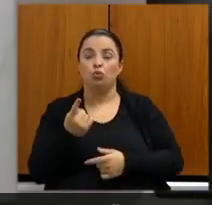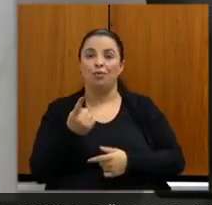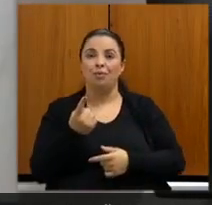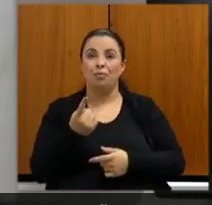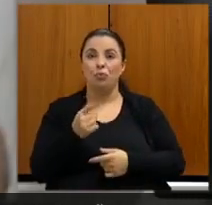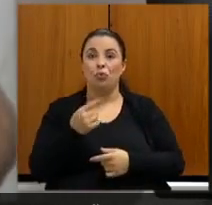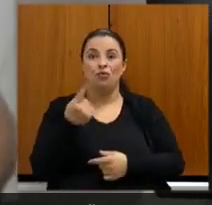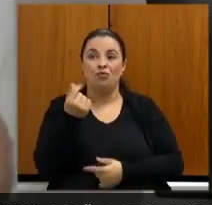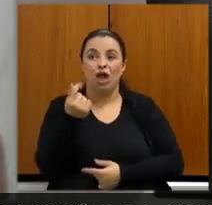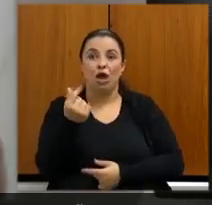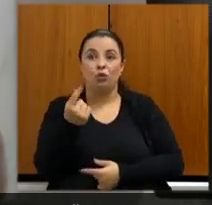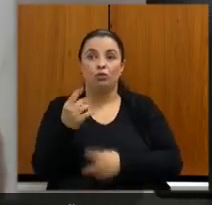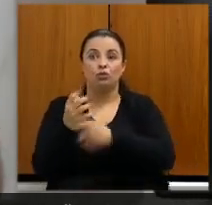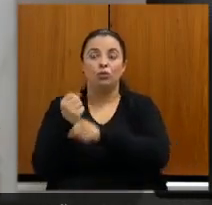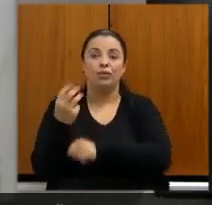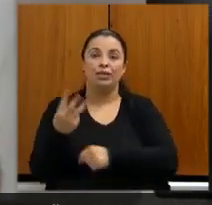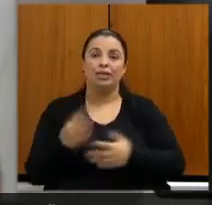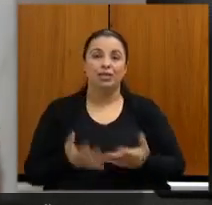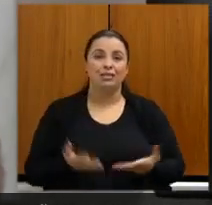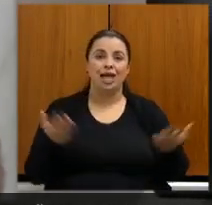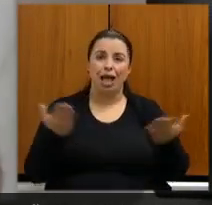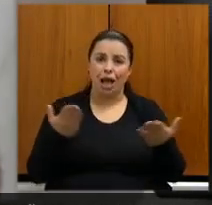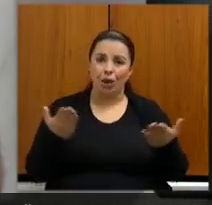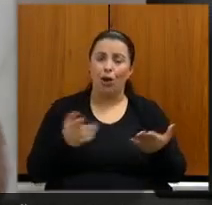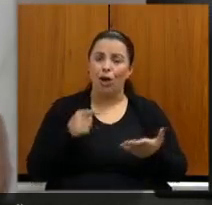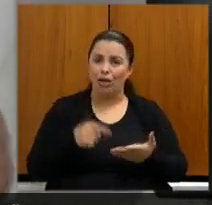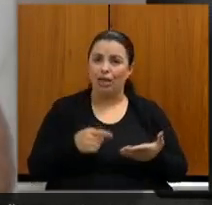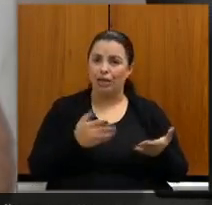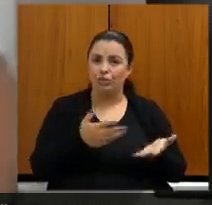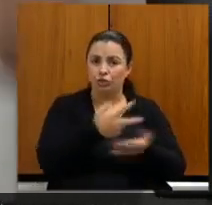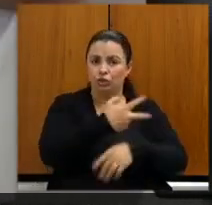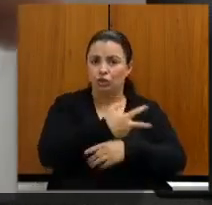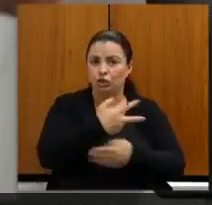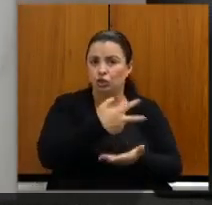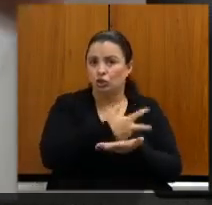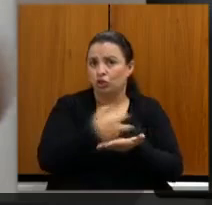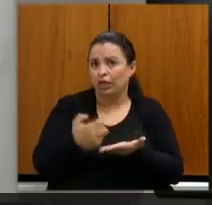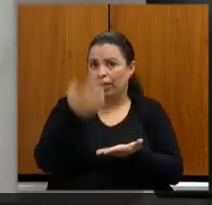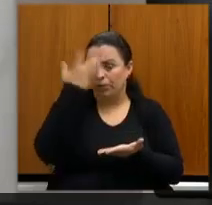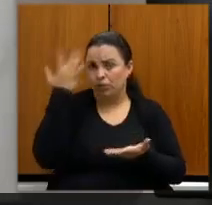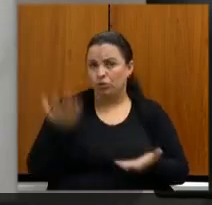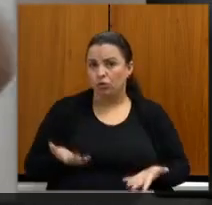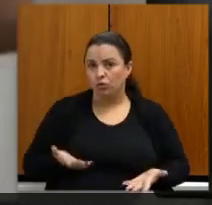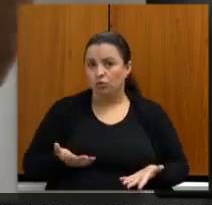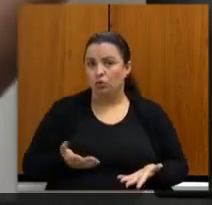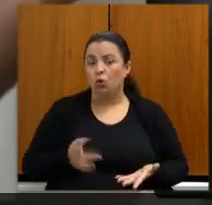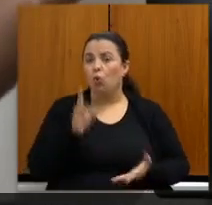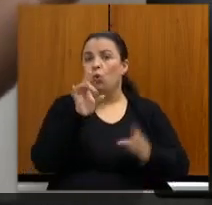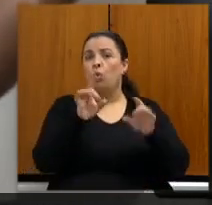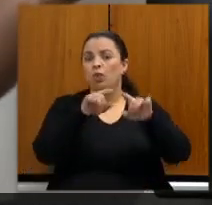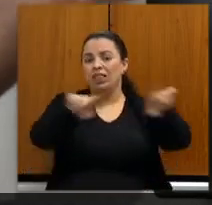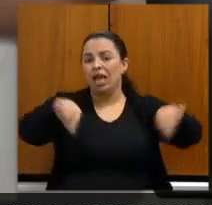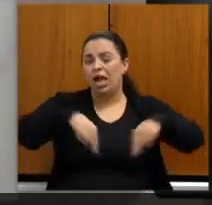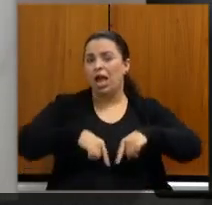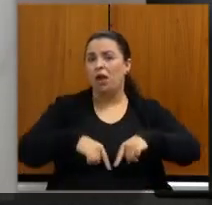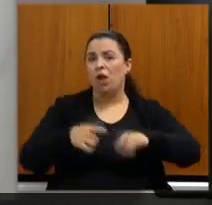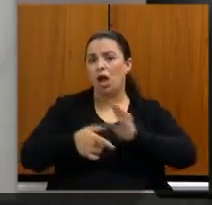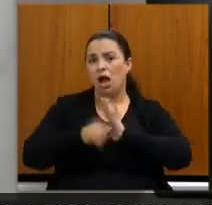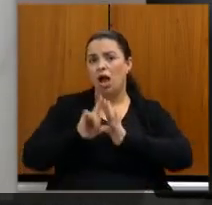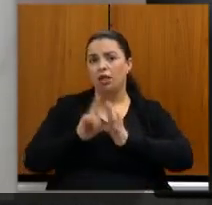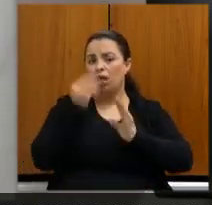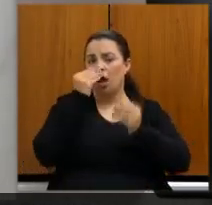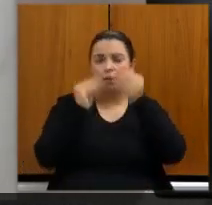derrubar senti tanto sendo que eu tenho tava abandonado não tinha muro nem cerca tinha um absurdo dos Absurdos